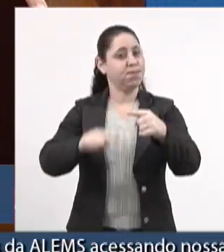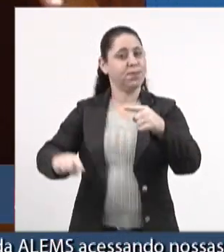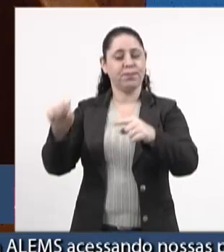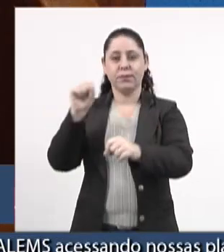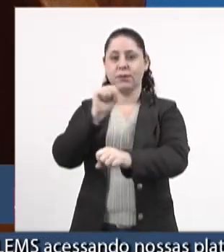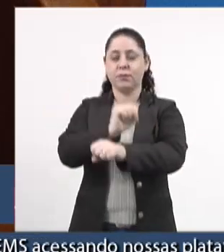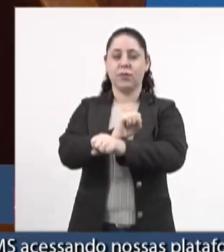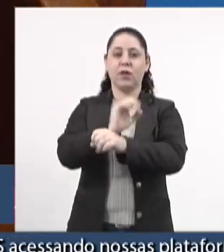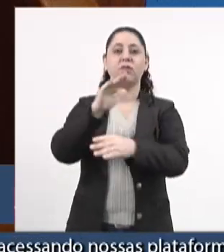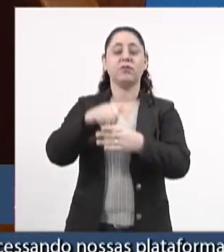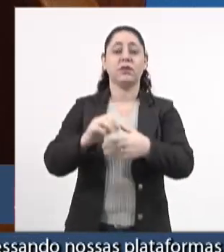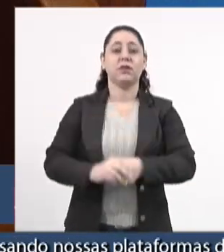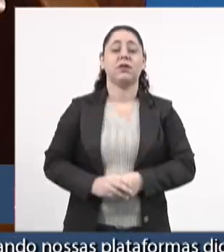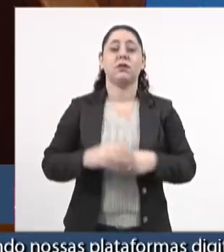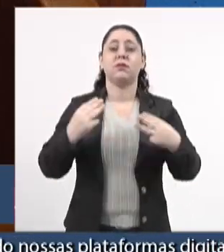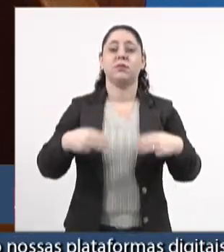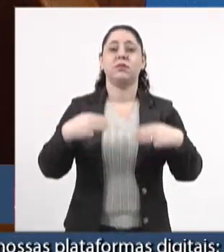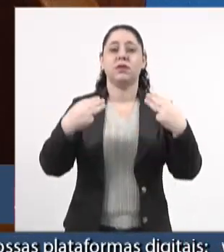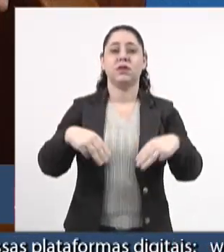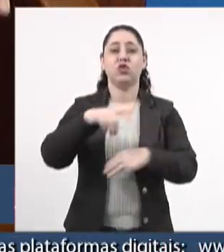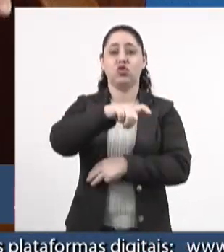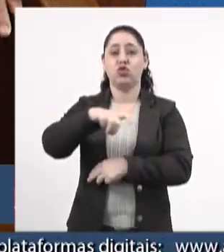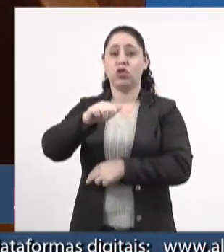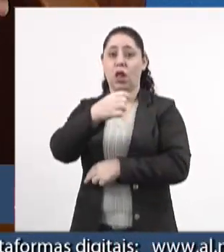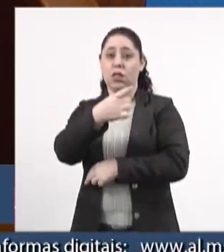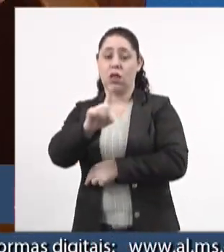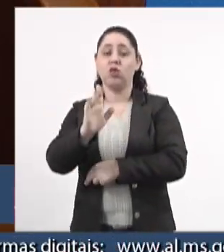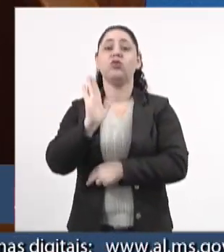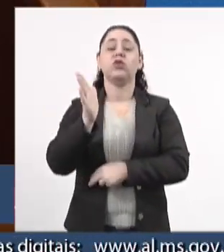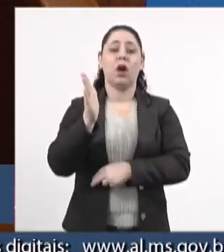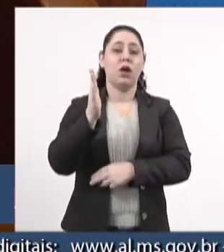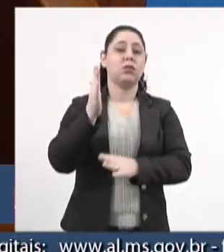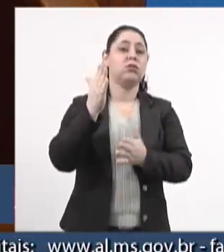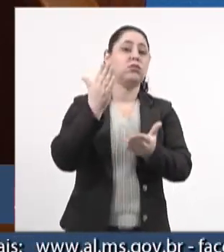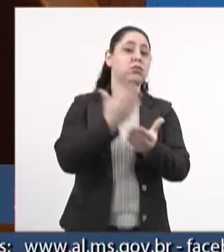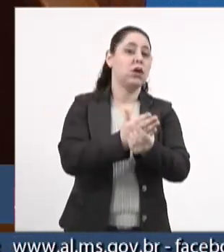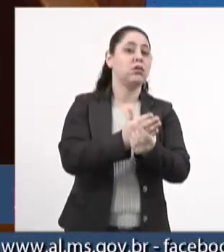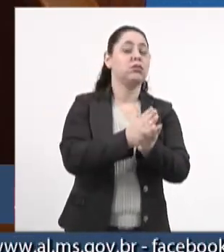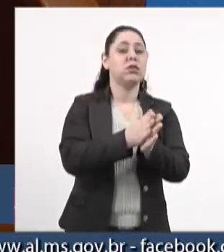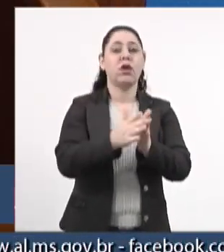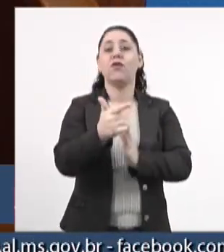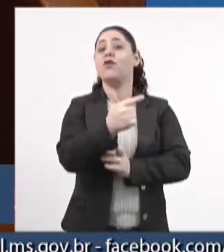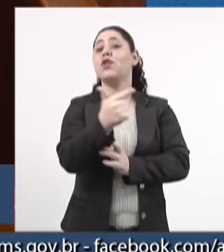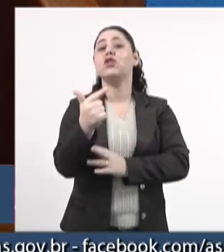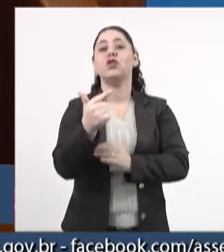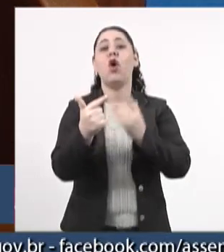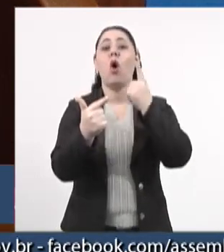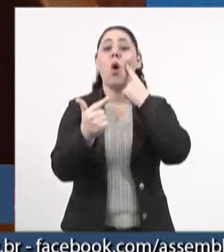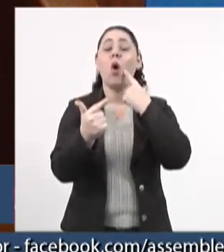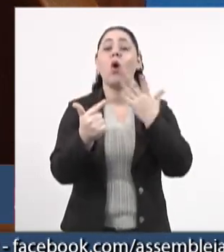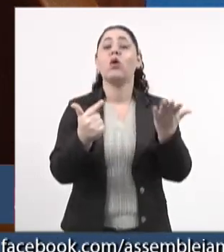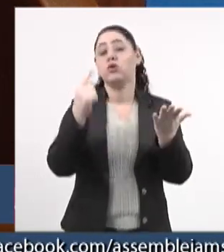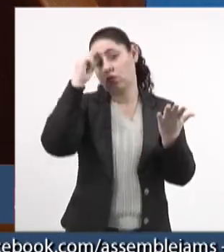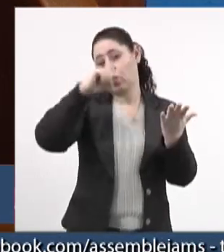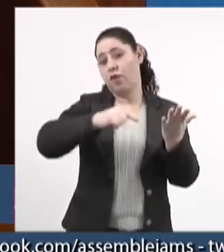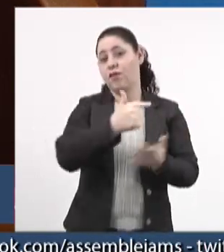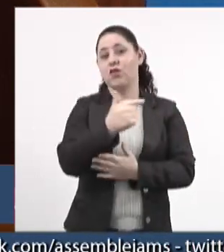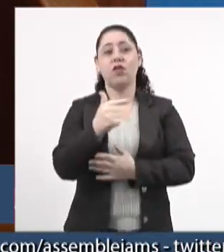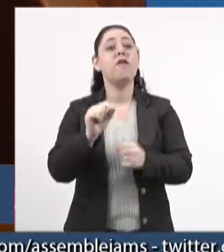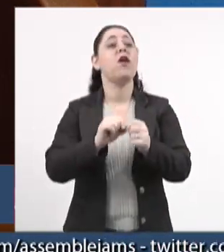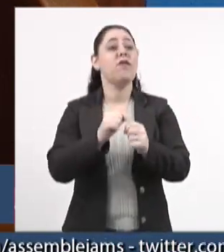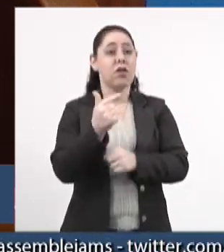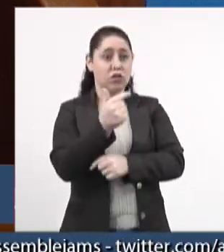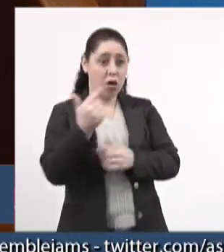ministro Xandão já pautou dia 22, olha o número, 22, faz 22